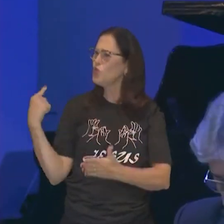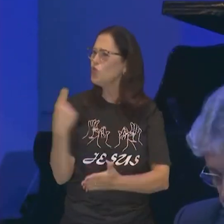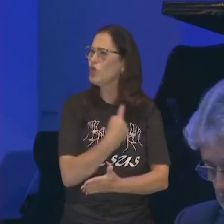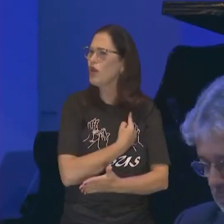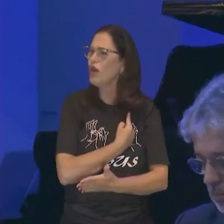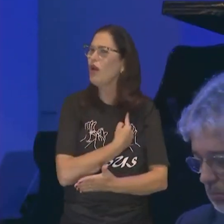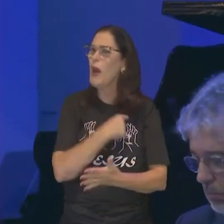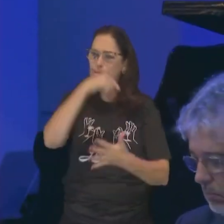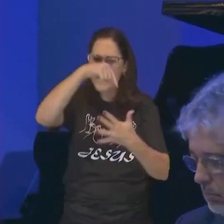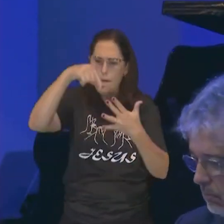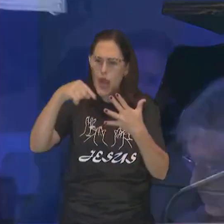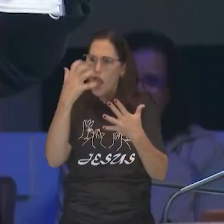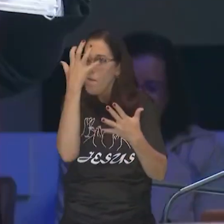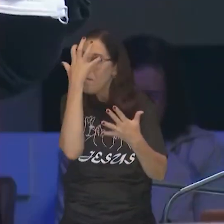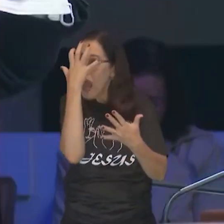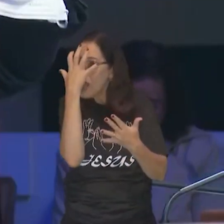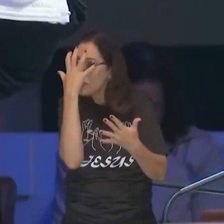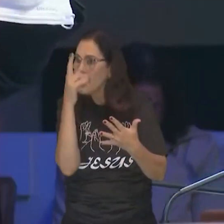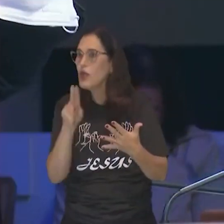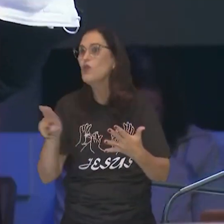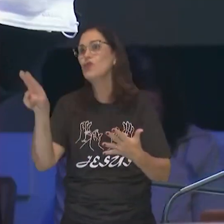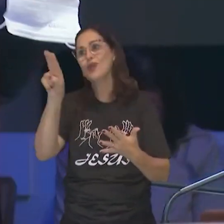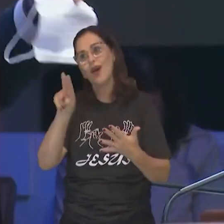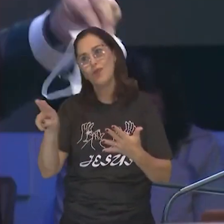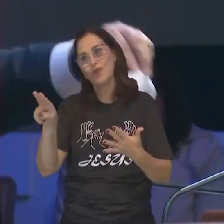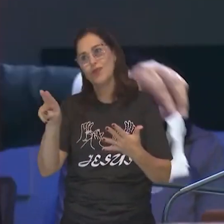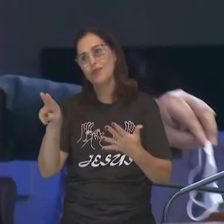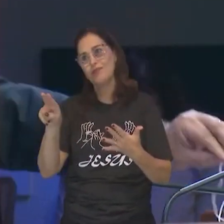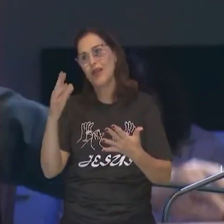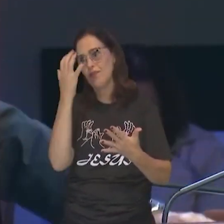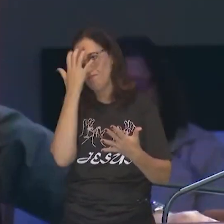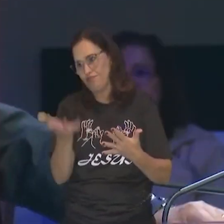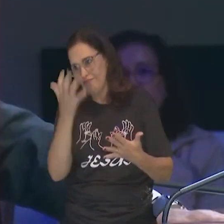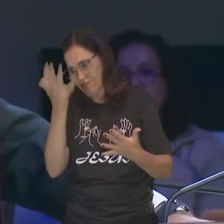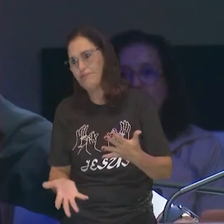quais as máscaras nós temos utilizado.